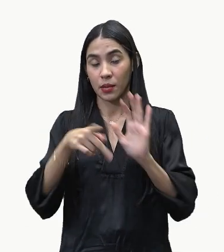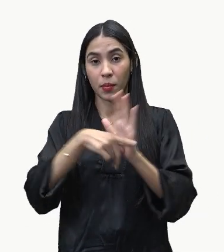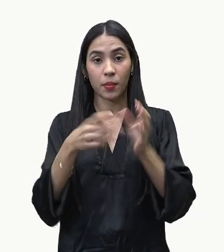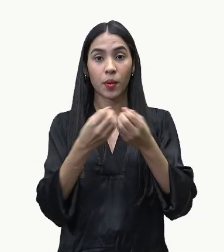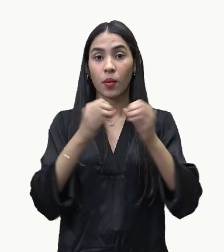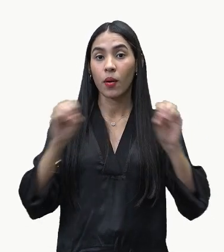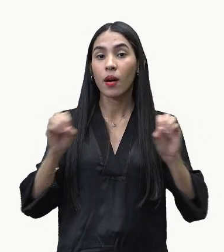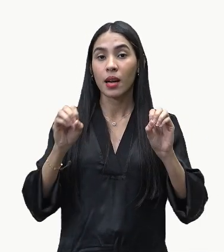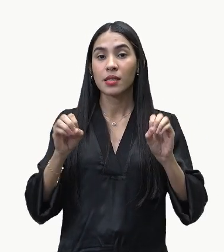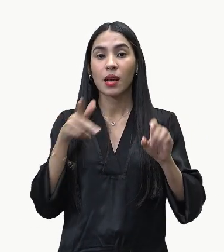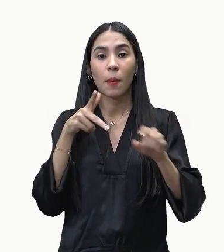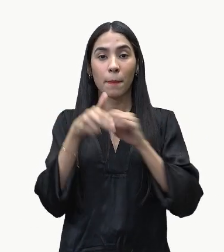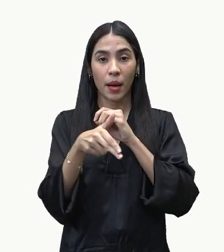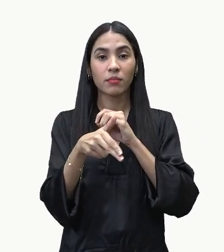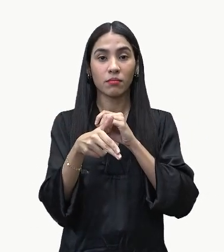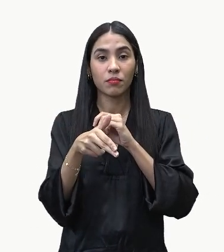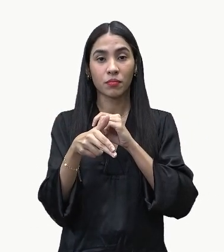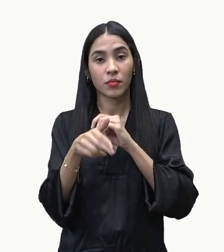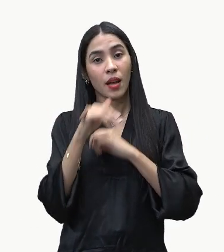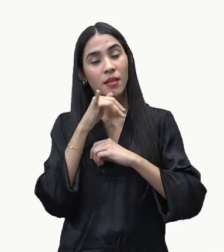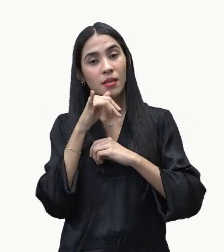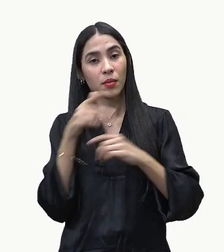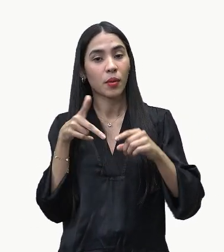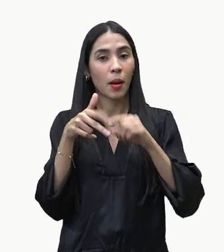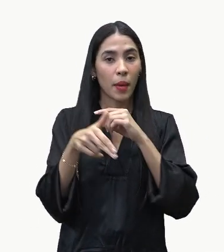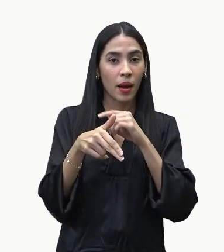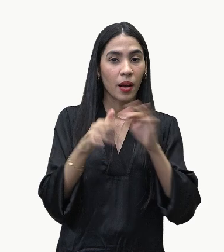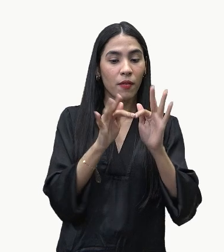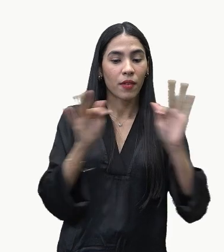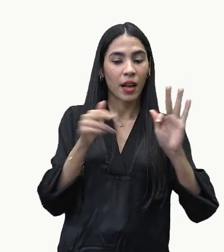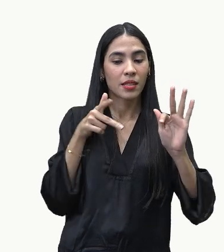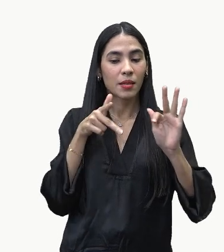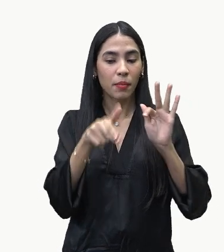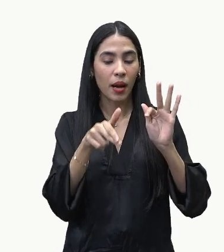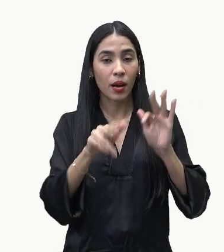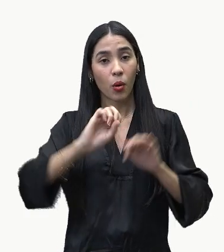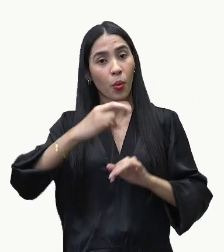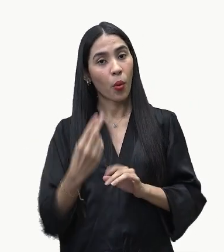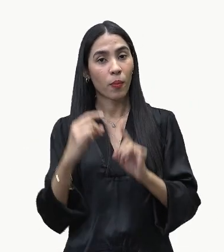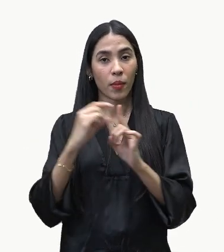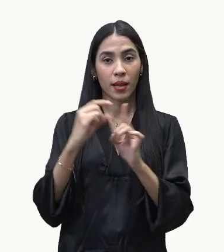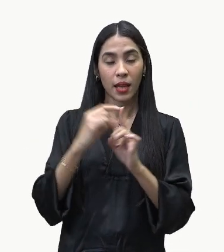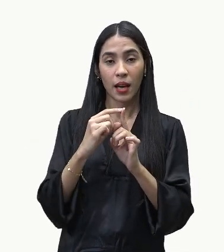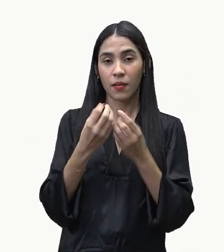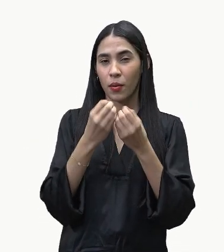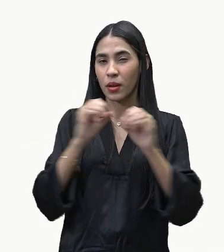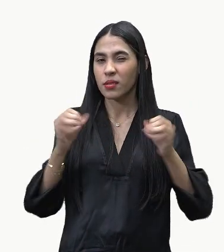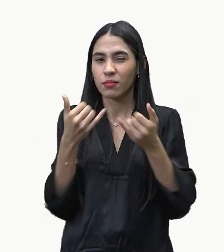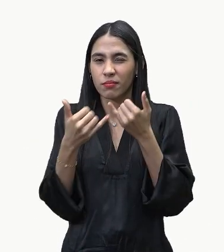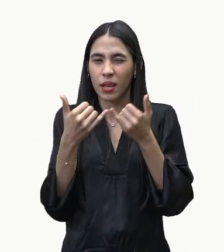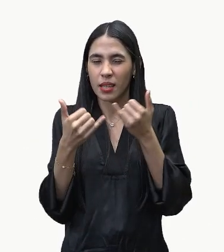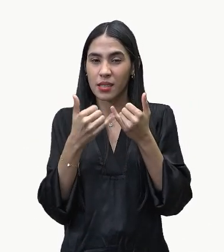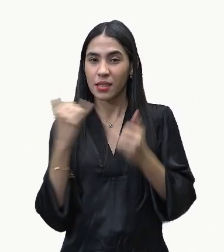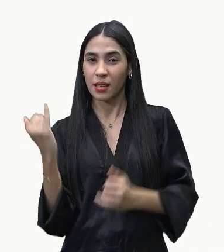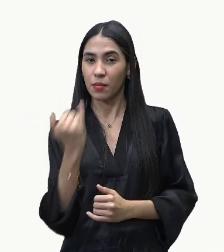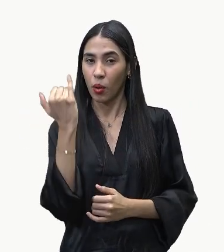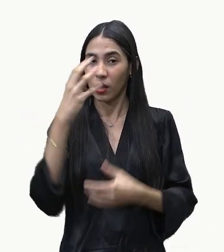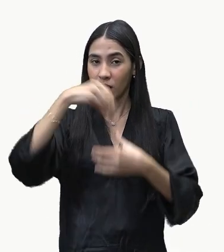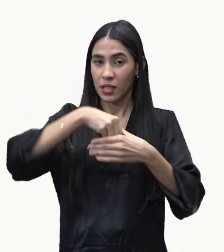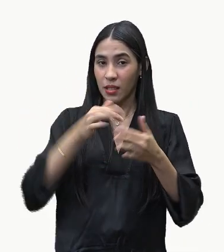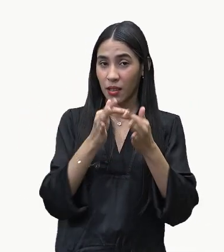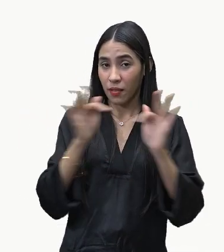é interrompida, tá? E um termo ou expressão que parecia essencial